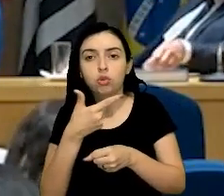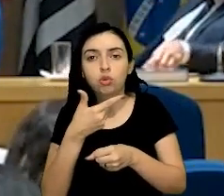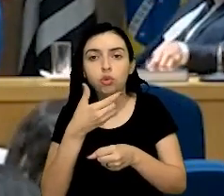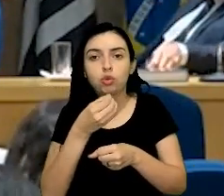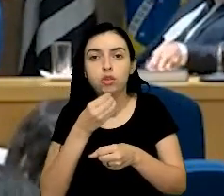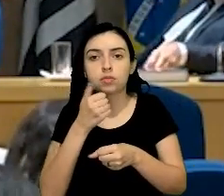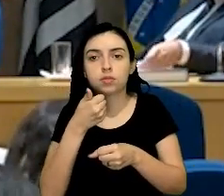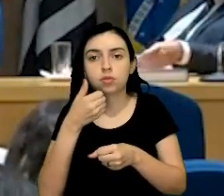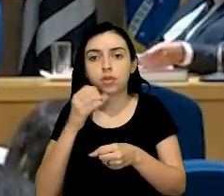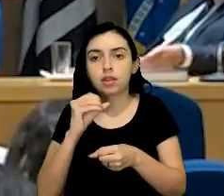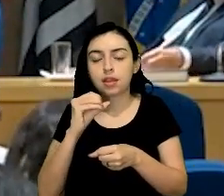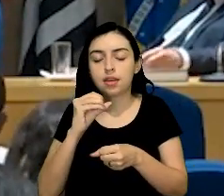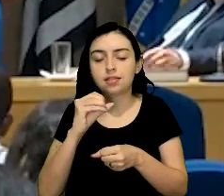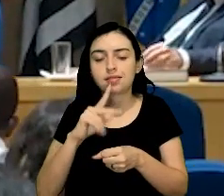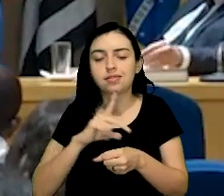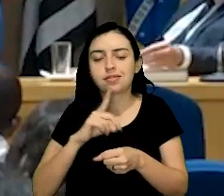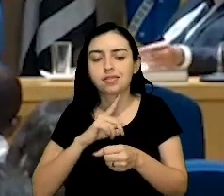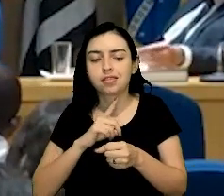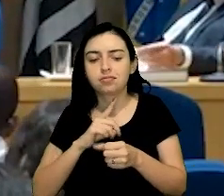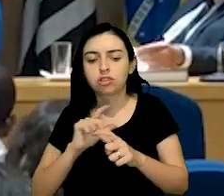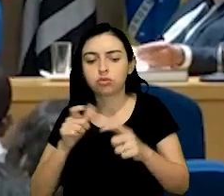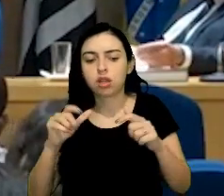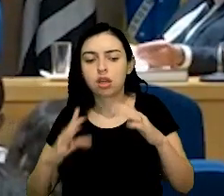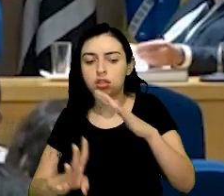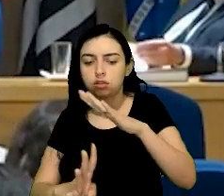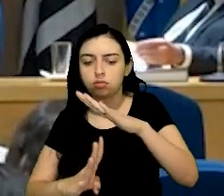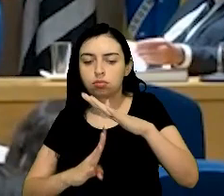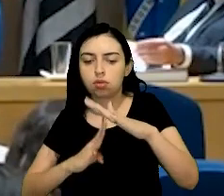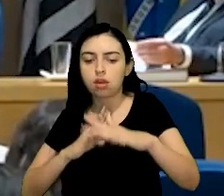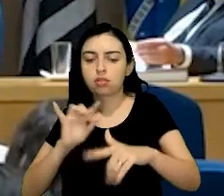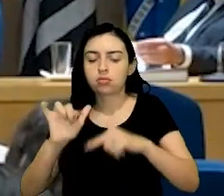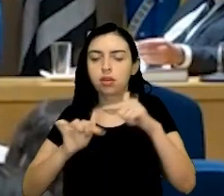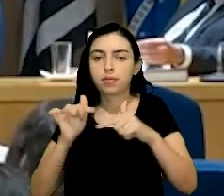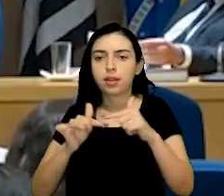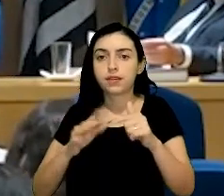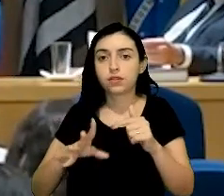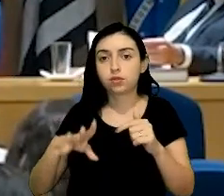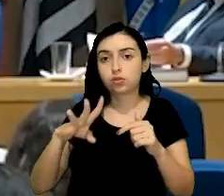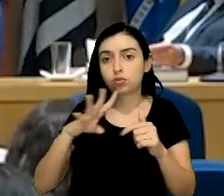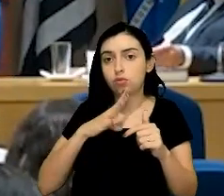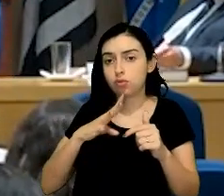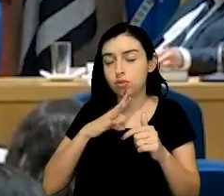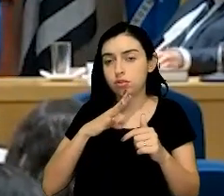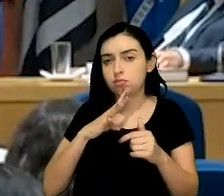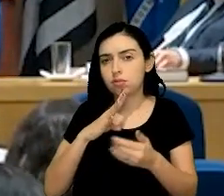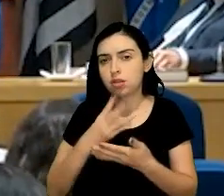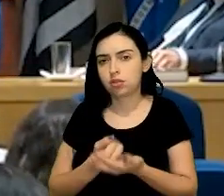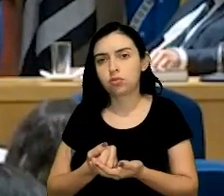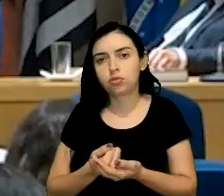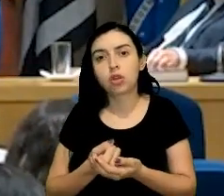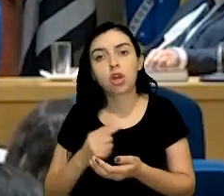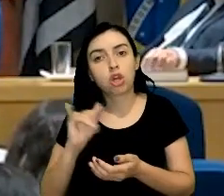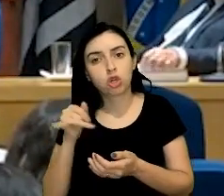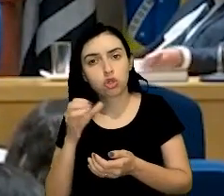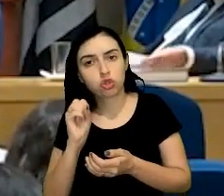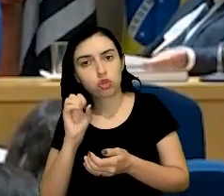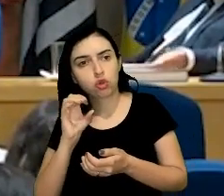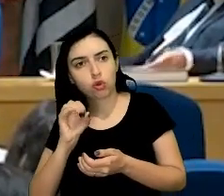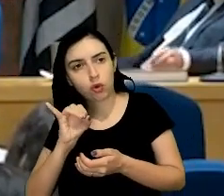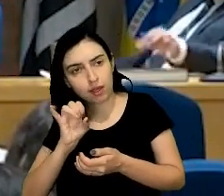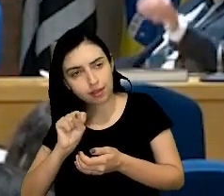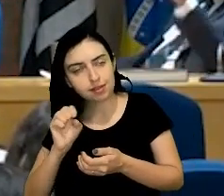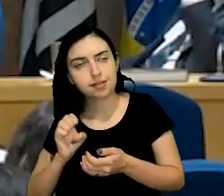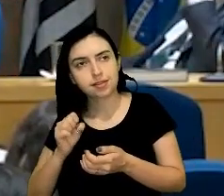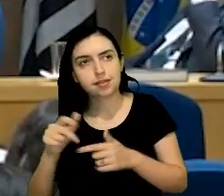fluxo altamente qualificado de imigrantes, de trabalhadores do conhecimento, que é o que a Joyce tem trabalhado na tese de doutorado dela, e